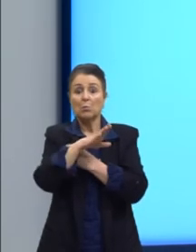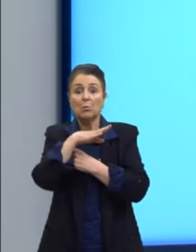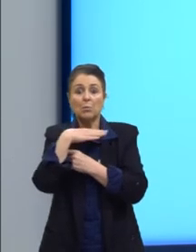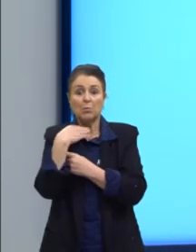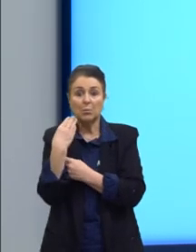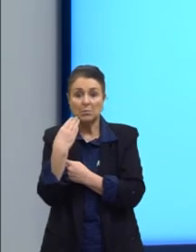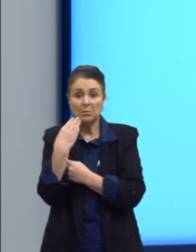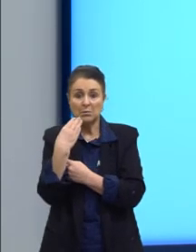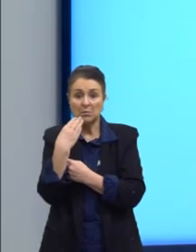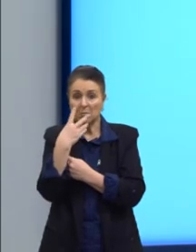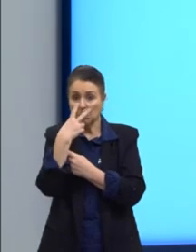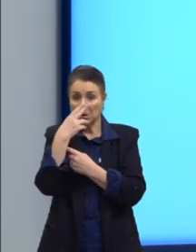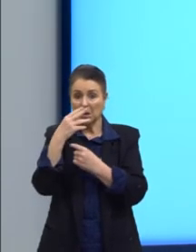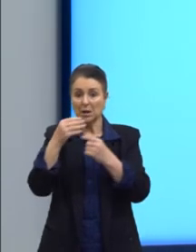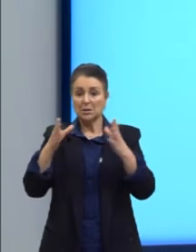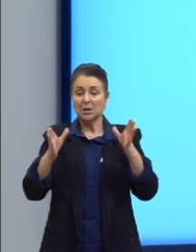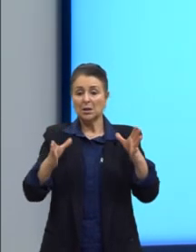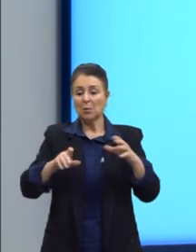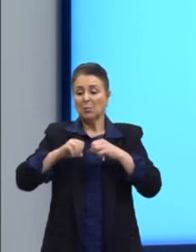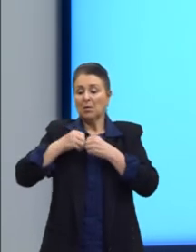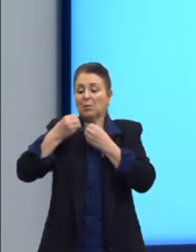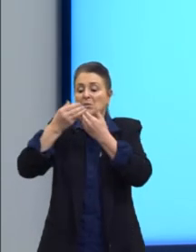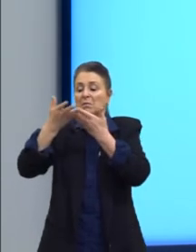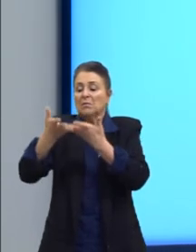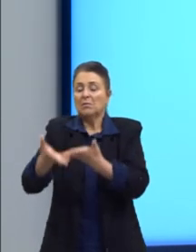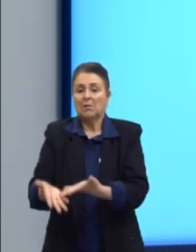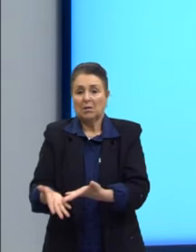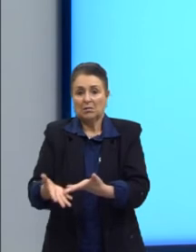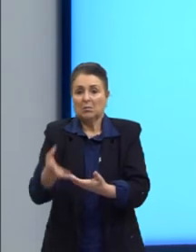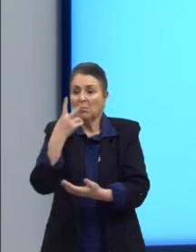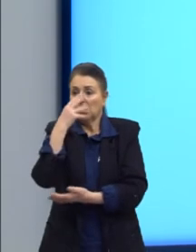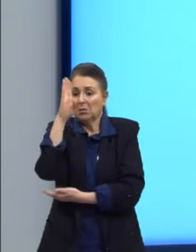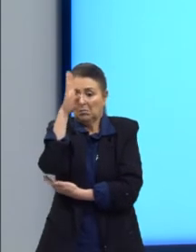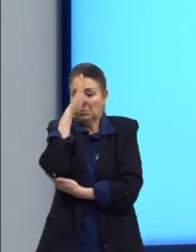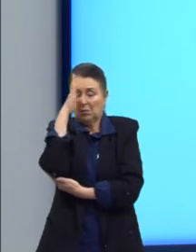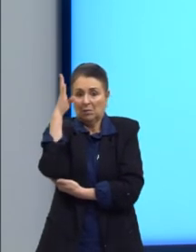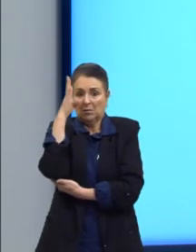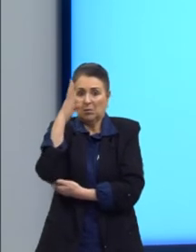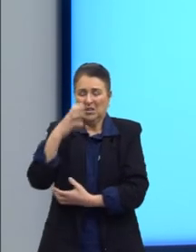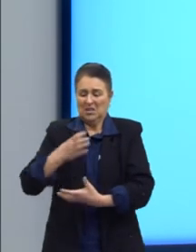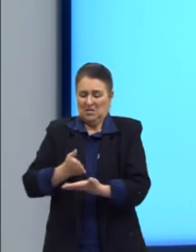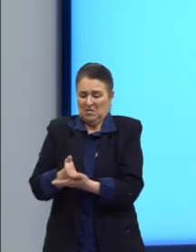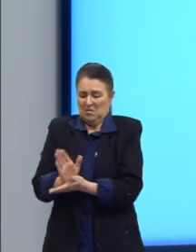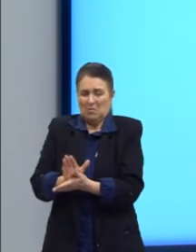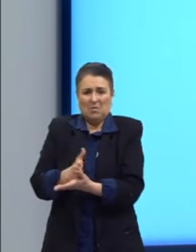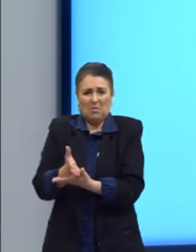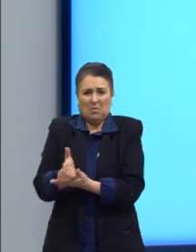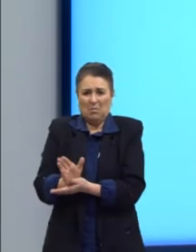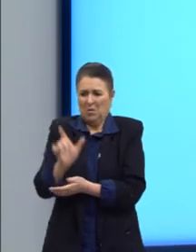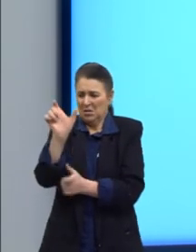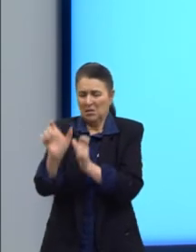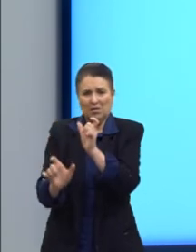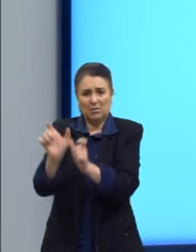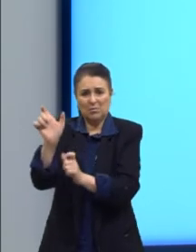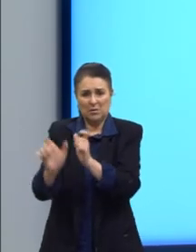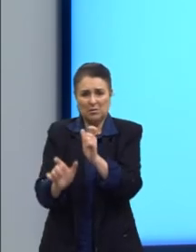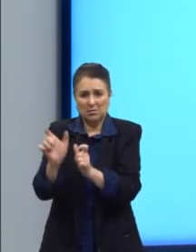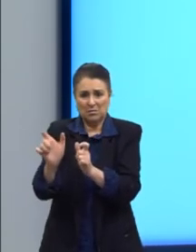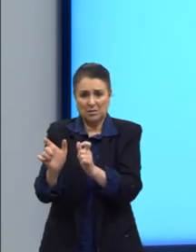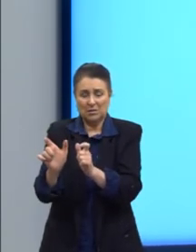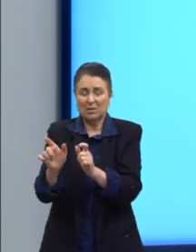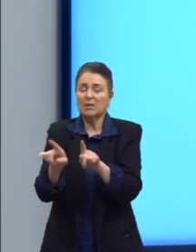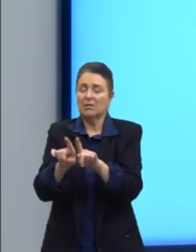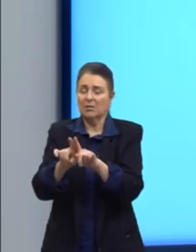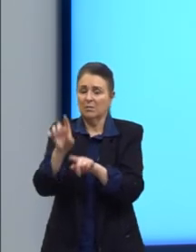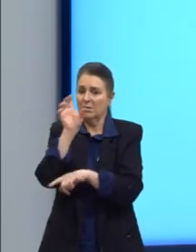morrendo como um pacote fácil do tímido e bêbado e atrapalha o tráfego o público e o